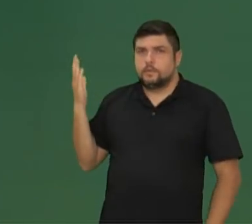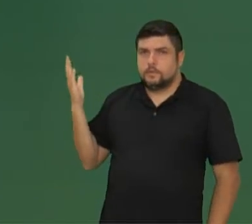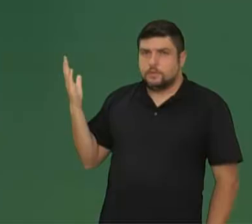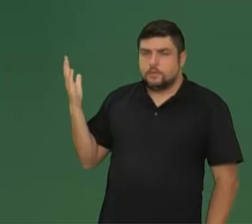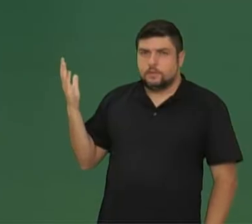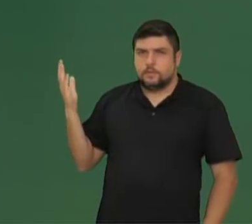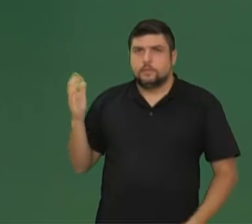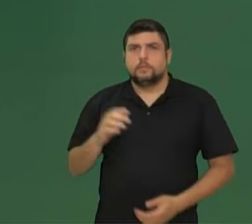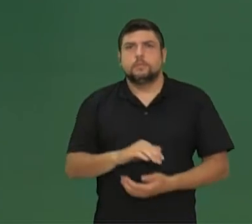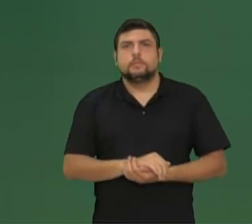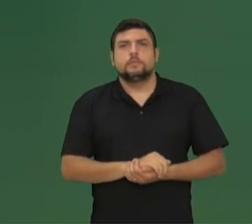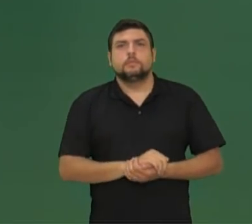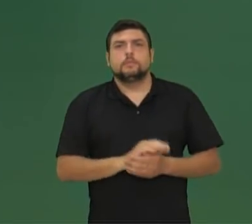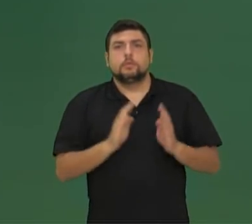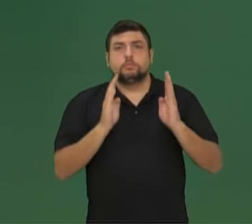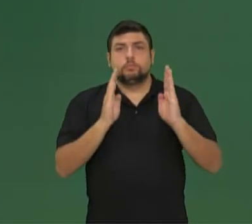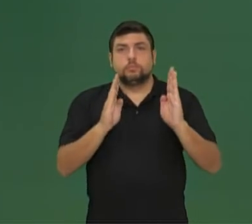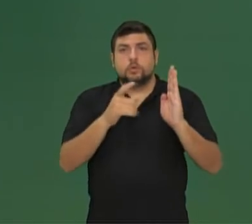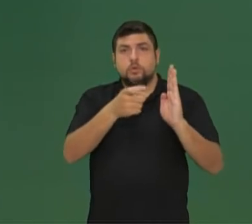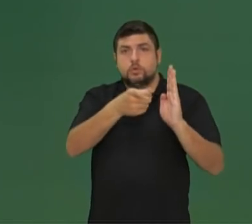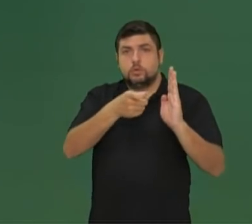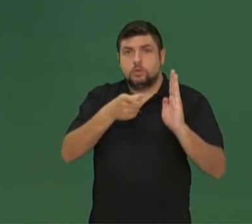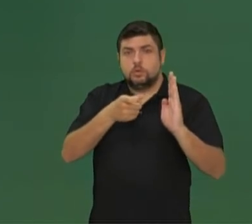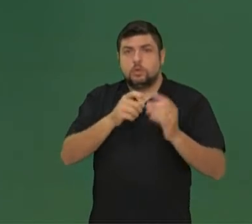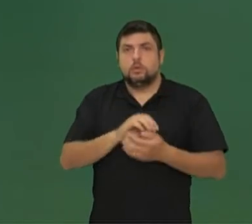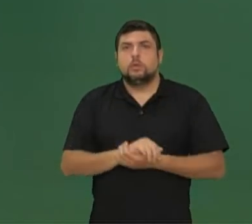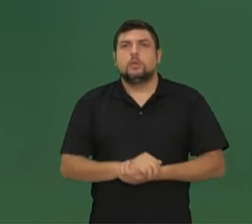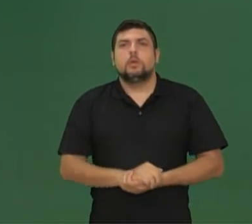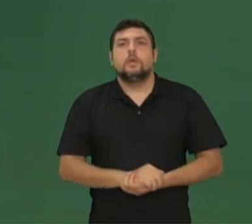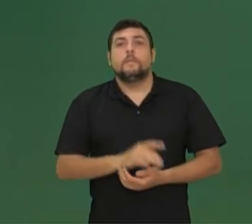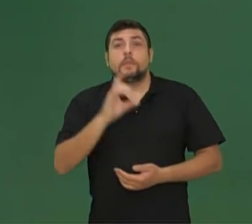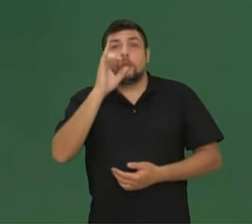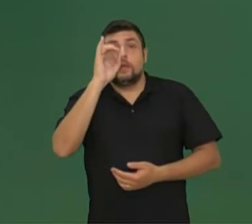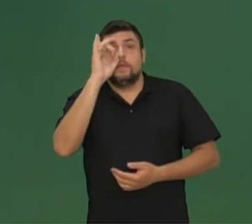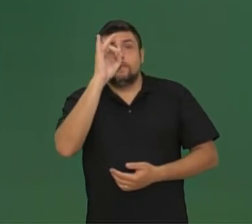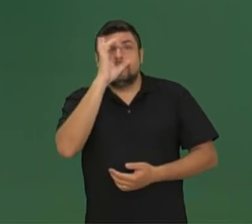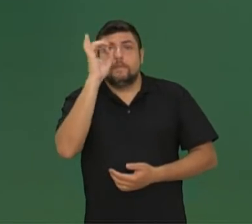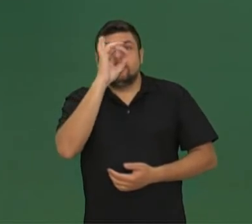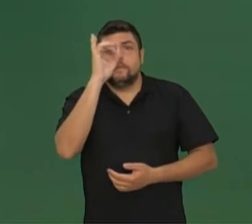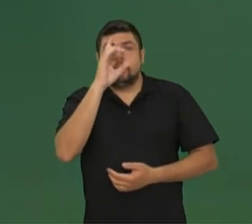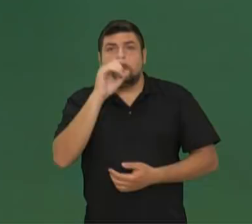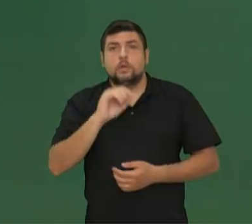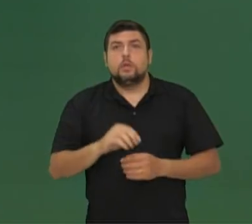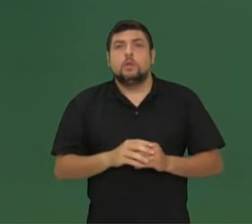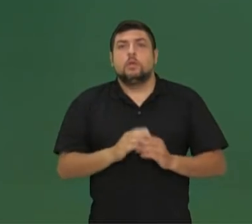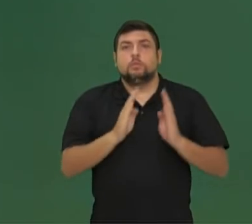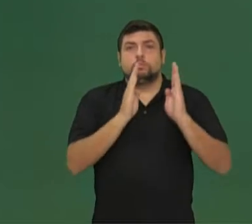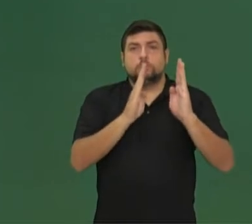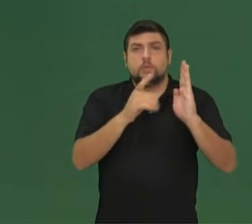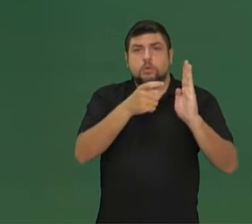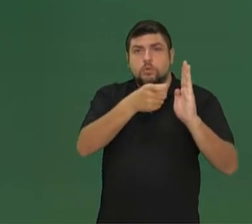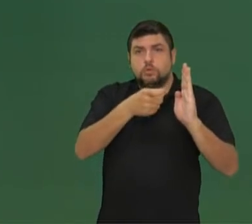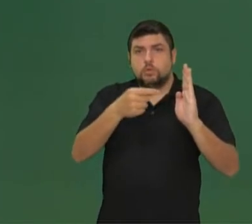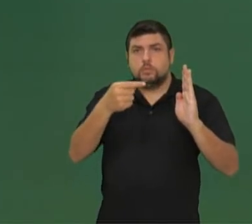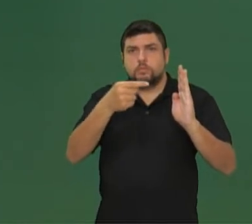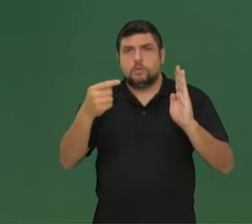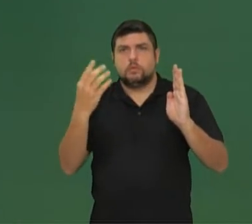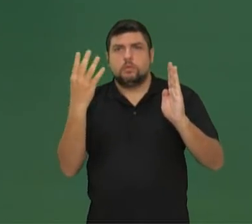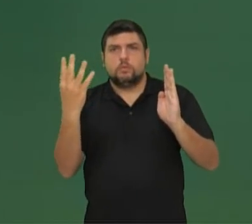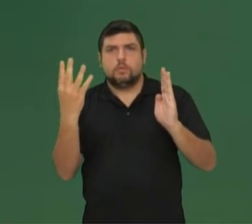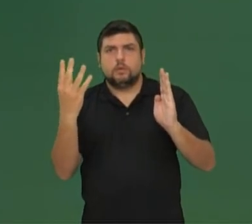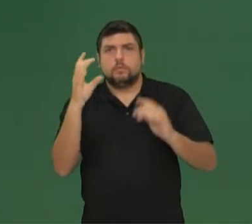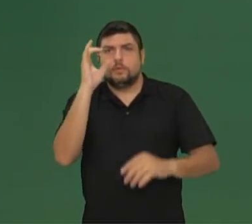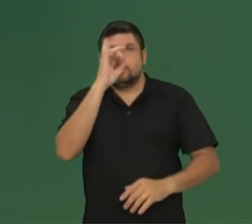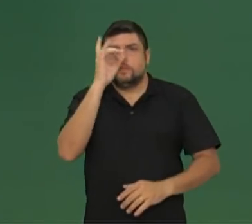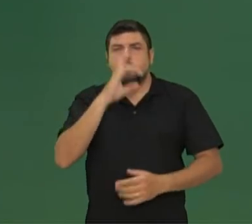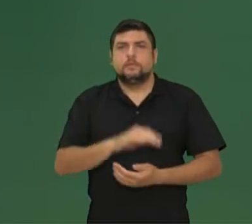função, né, do módulo de x, e em verde eu tenho a função módulo de x menos 4. Não fica fácil dessa forma? Fica